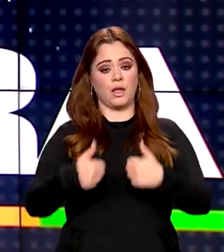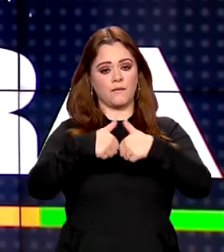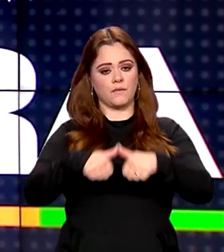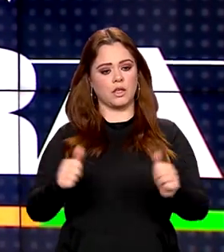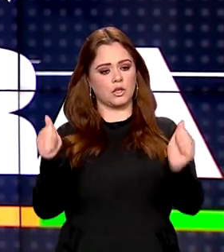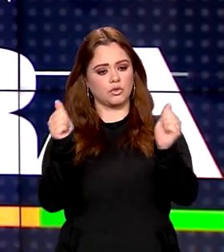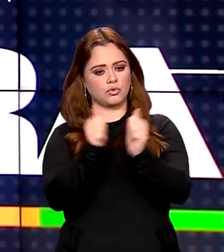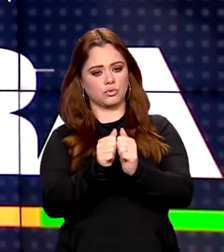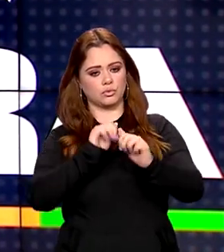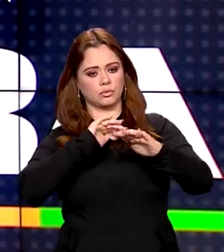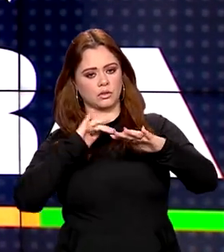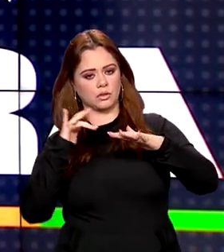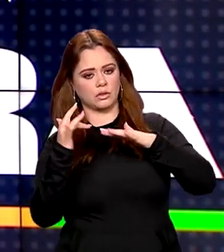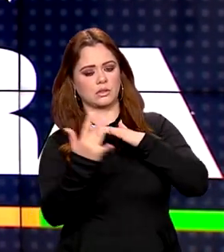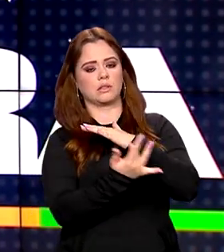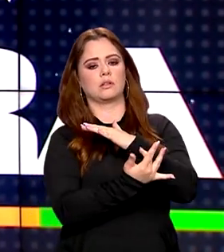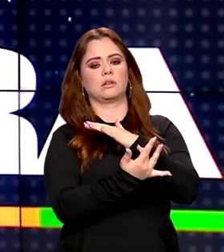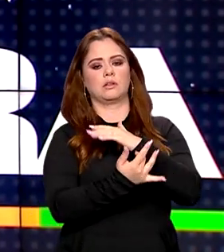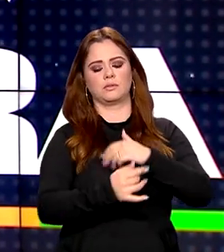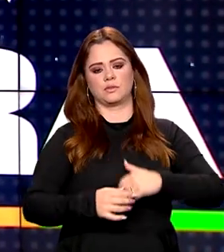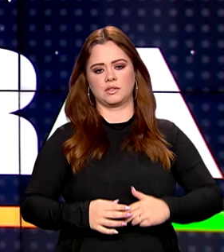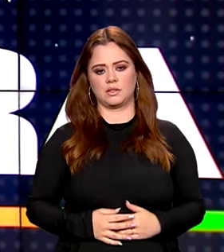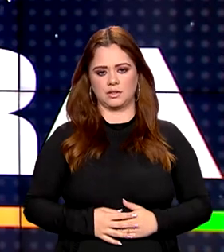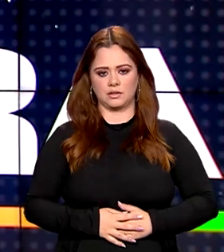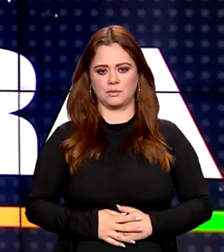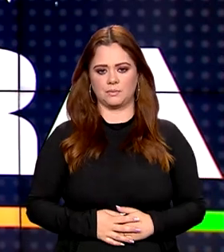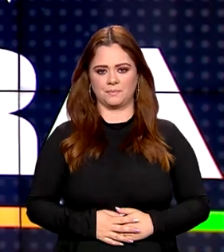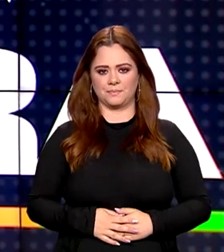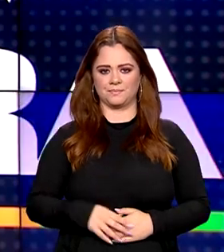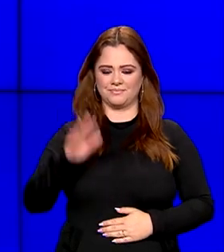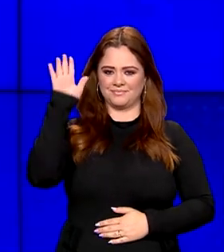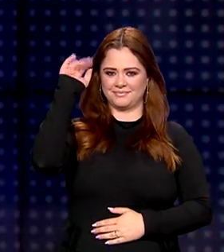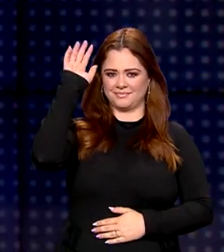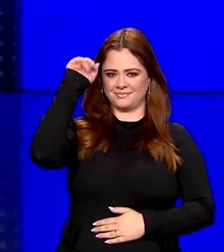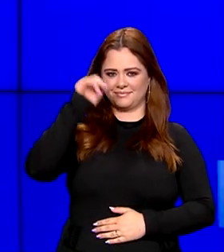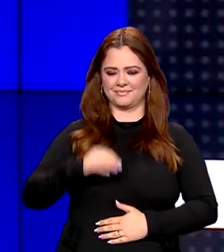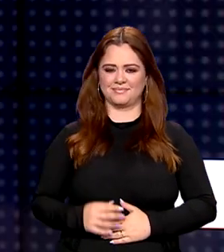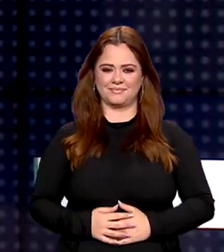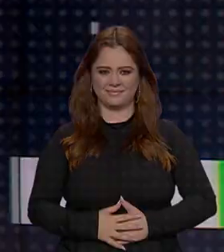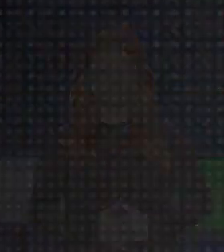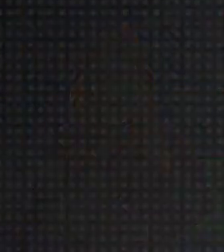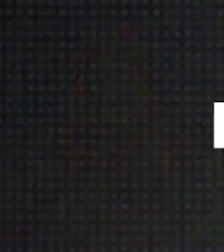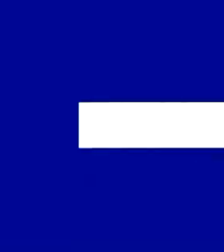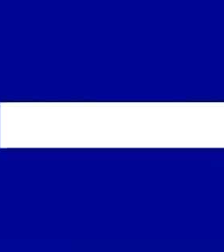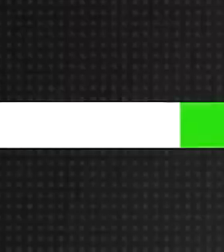de olho na nossa programação e também nas nossas redes sociais. Até mais!